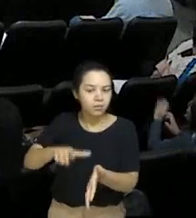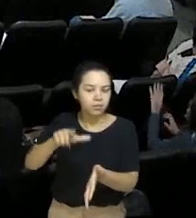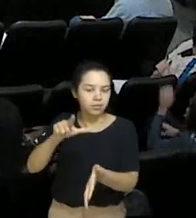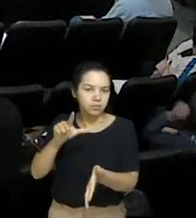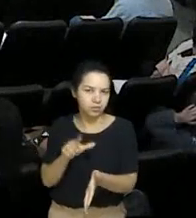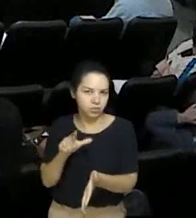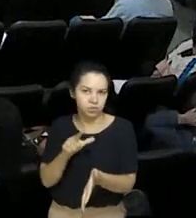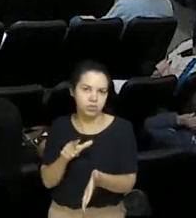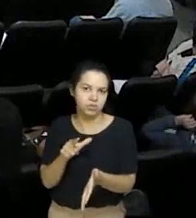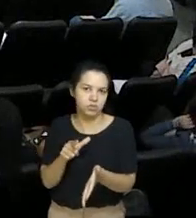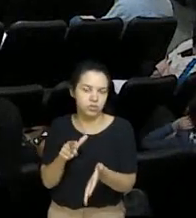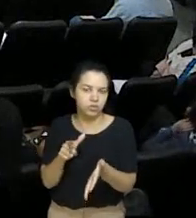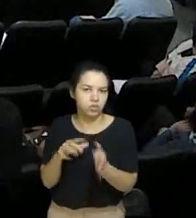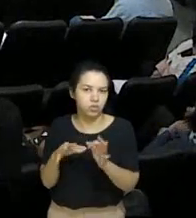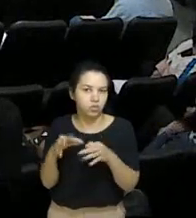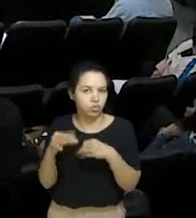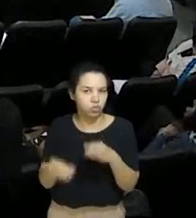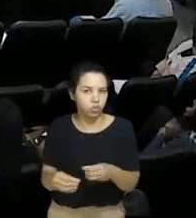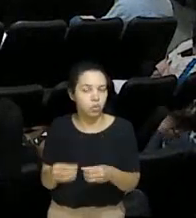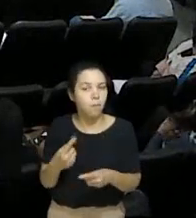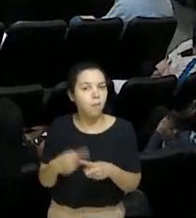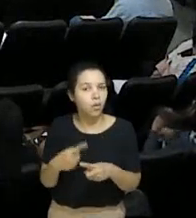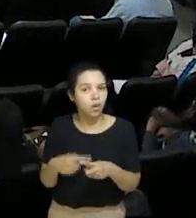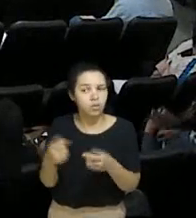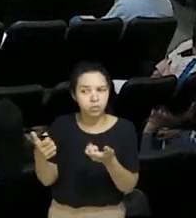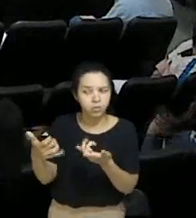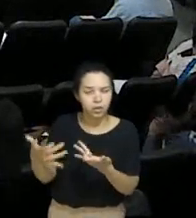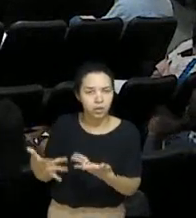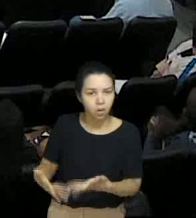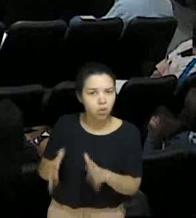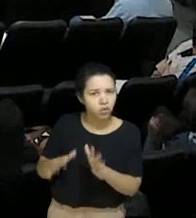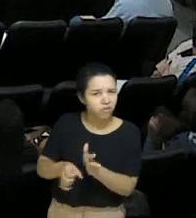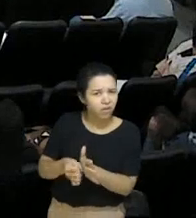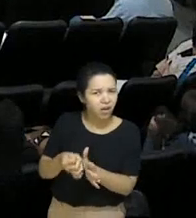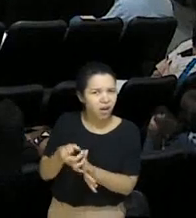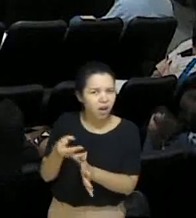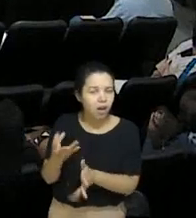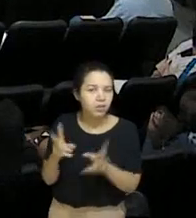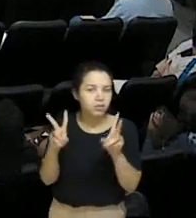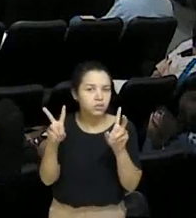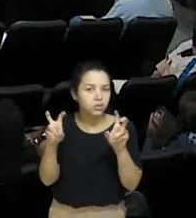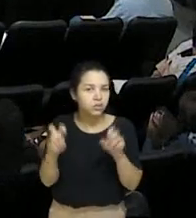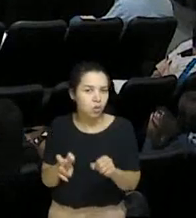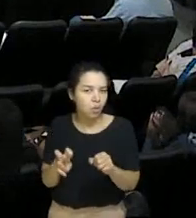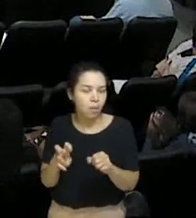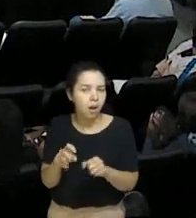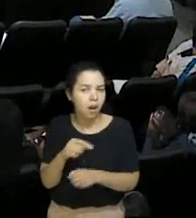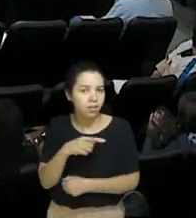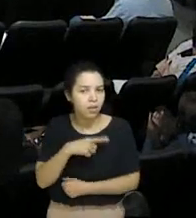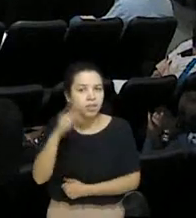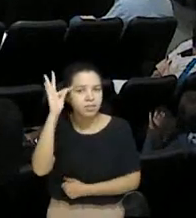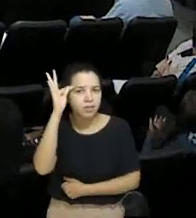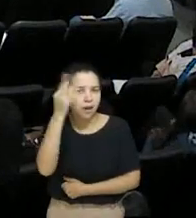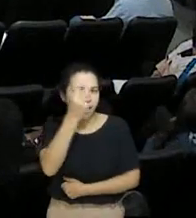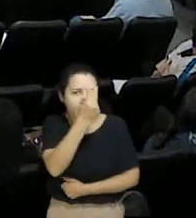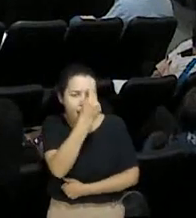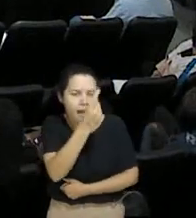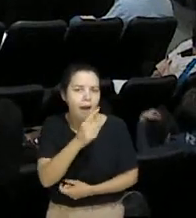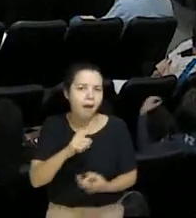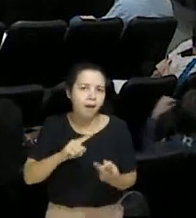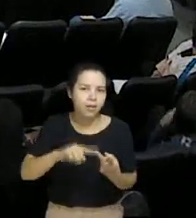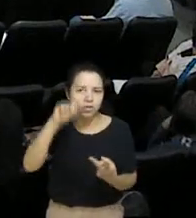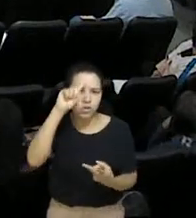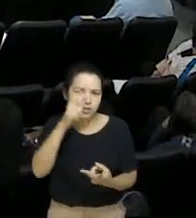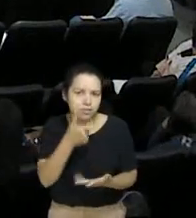em tudo isso. E porque foi falado muitas vezes aqui da questão de quem tem TDAH, quem tem